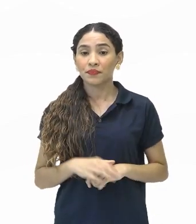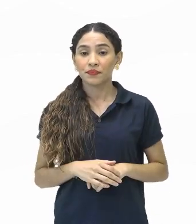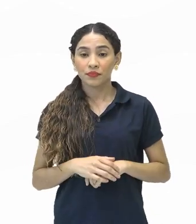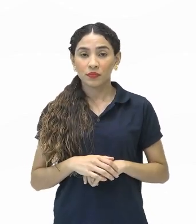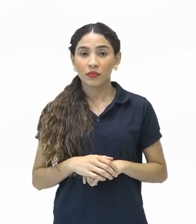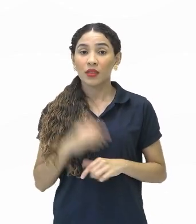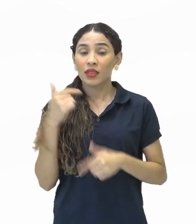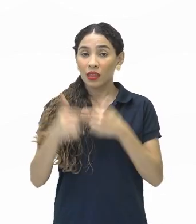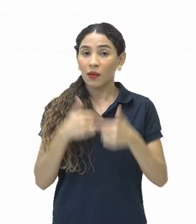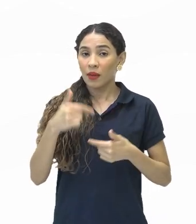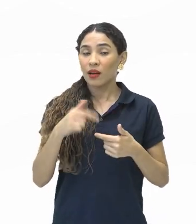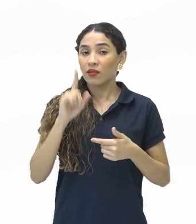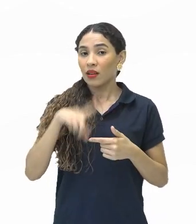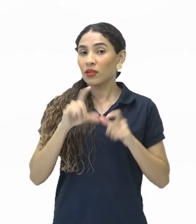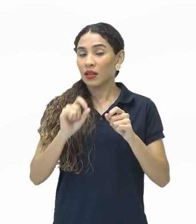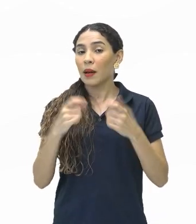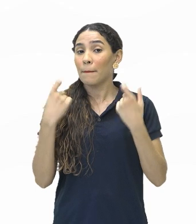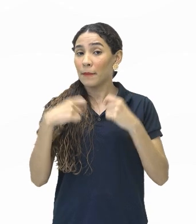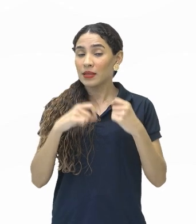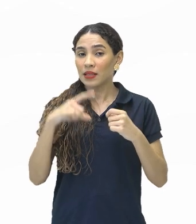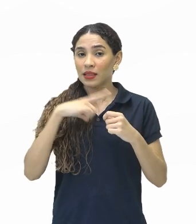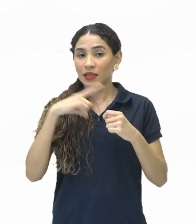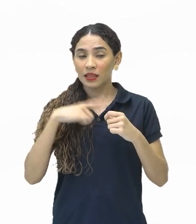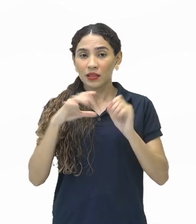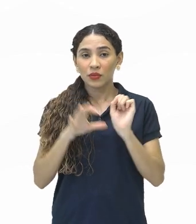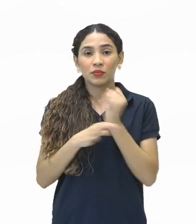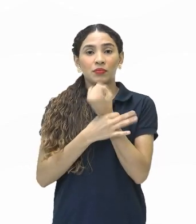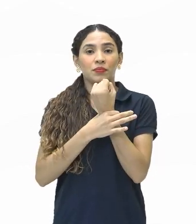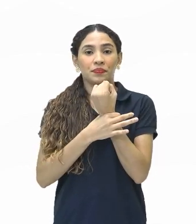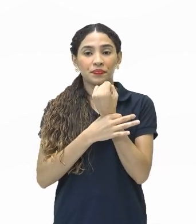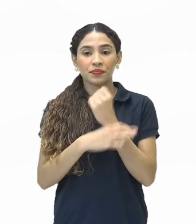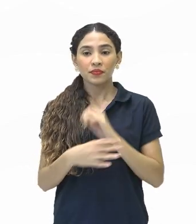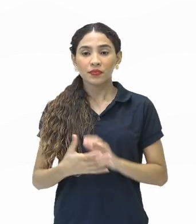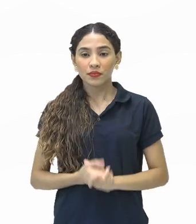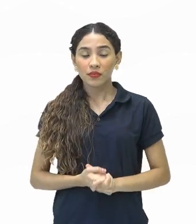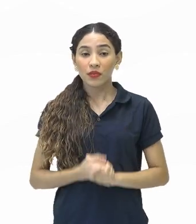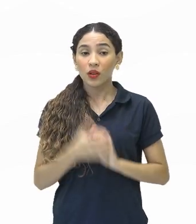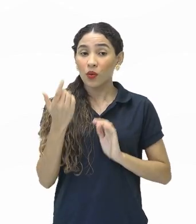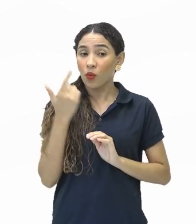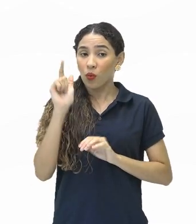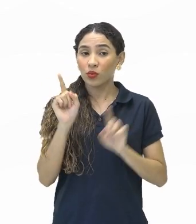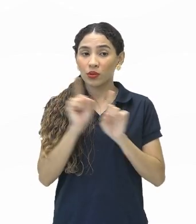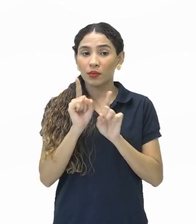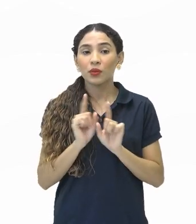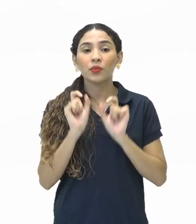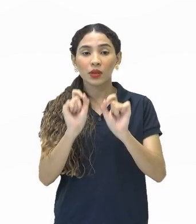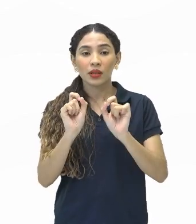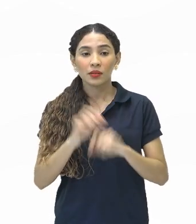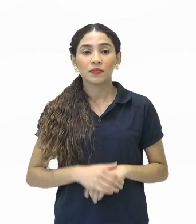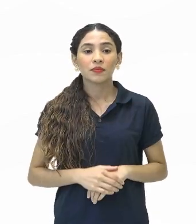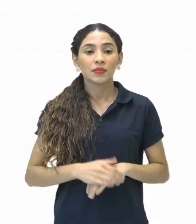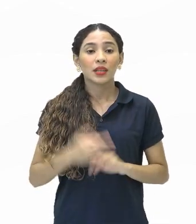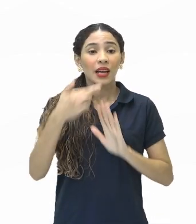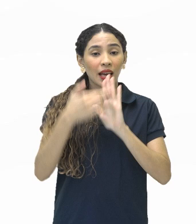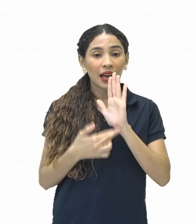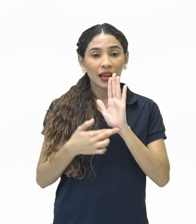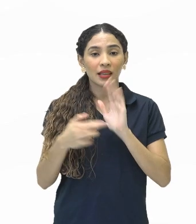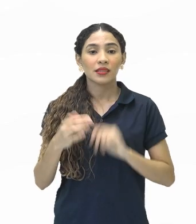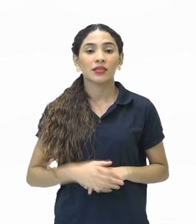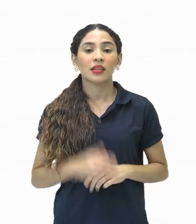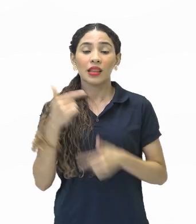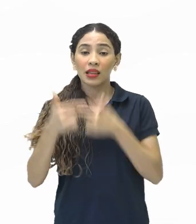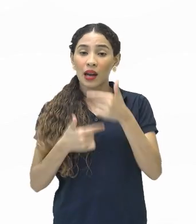gente fala de trabalho, tem que ter esse acesso garantido. Outra questão também, os princípios.